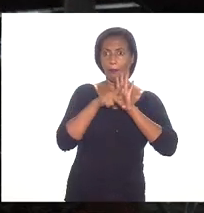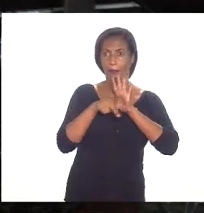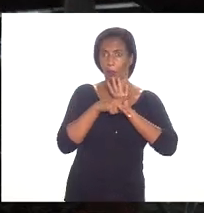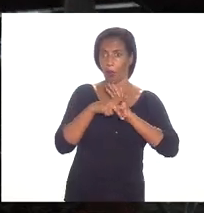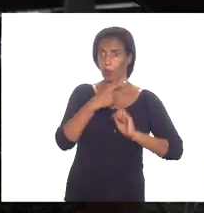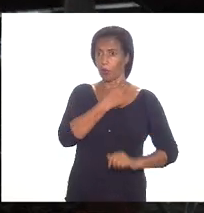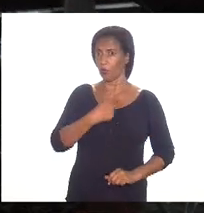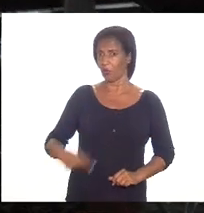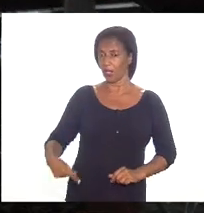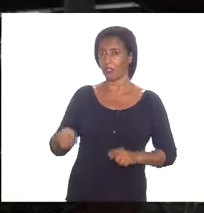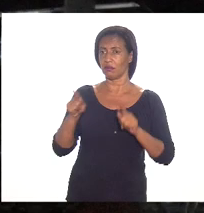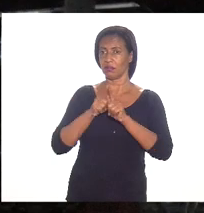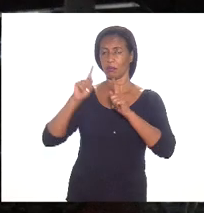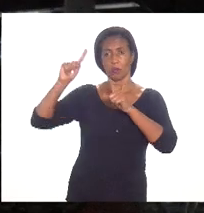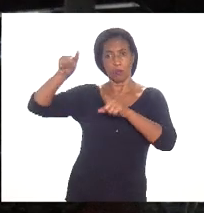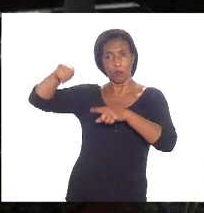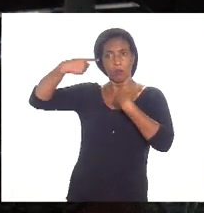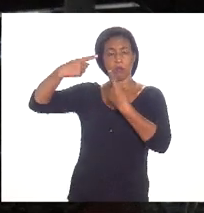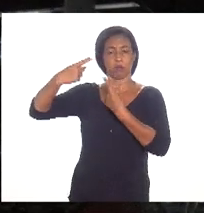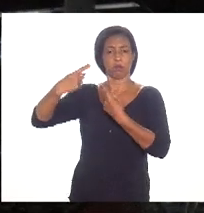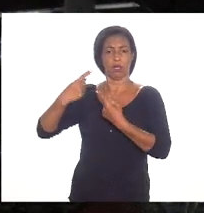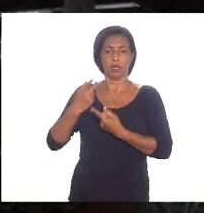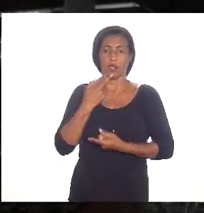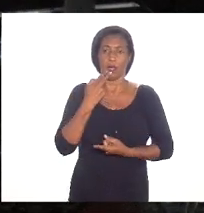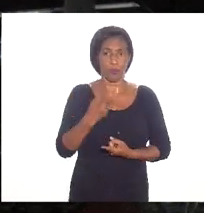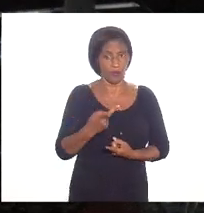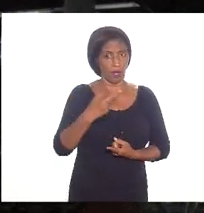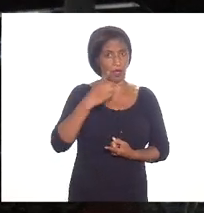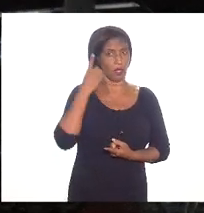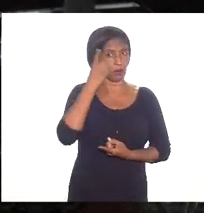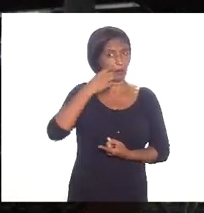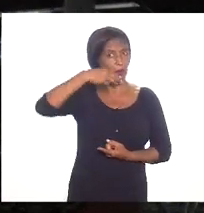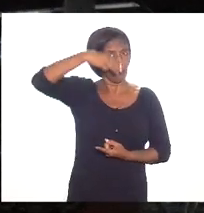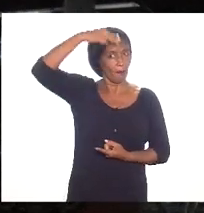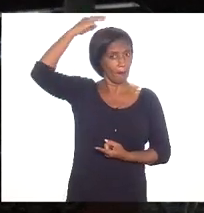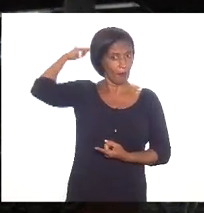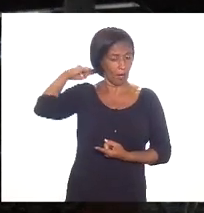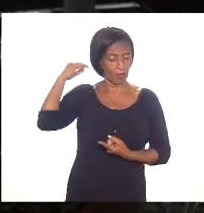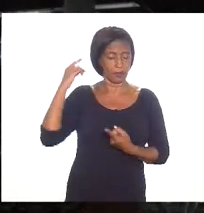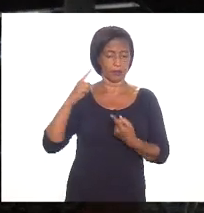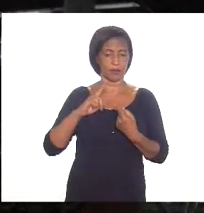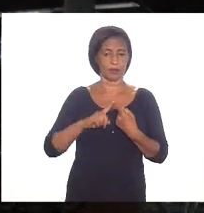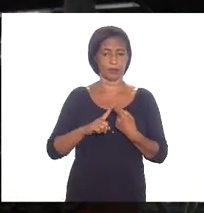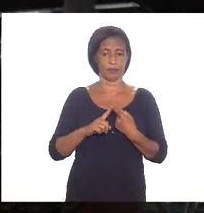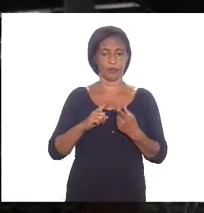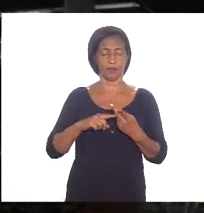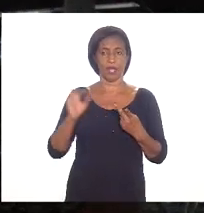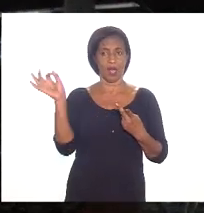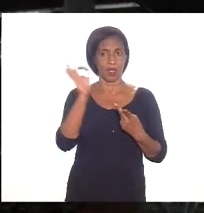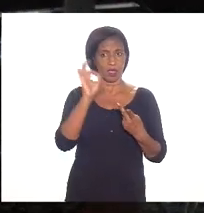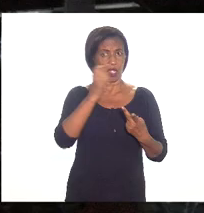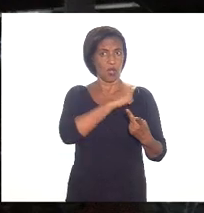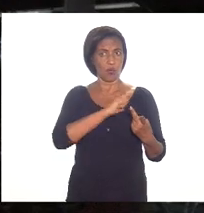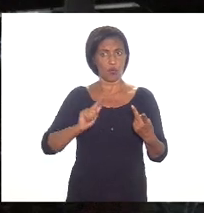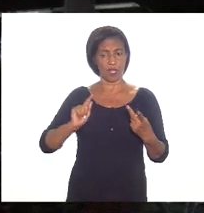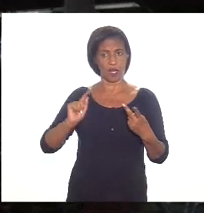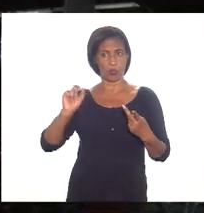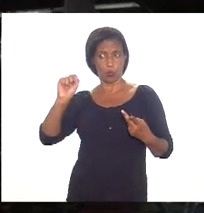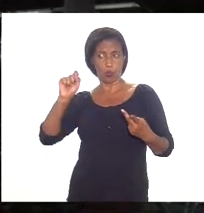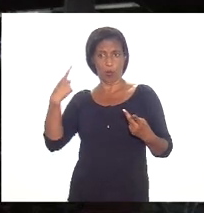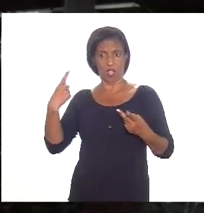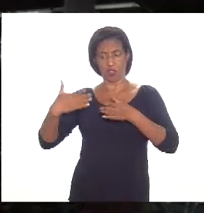ameaças. Quero dizer ao deputado Márcio Pacheco que nem o governador afastado fez isso.